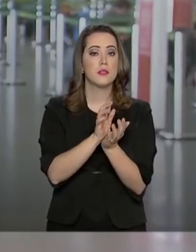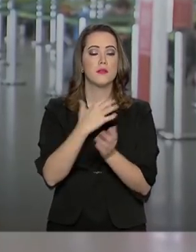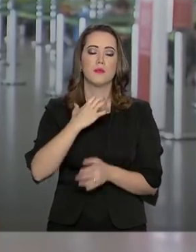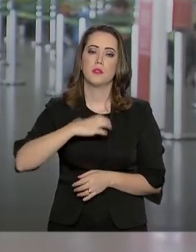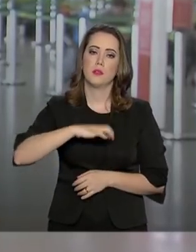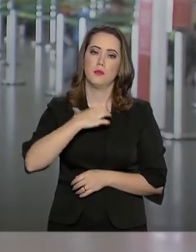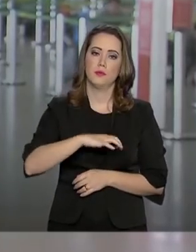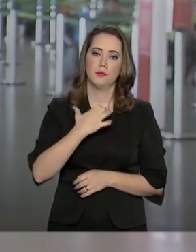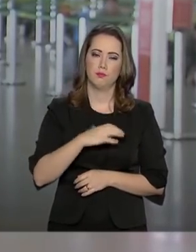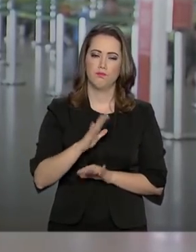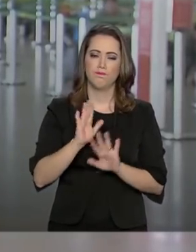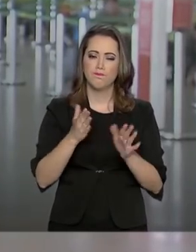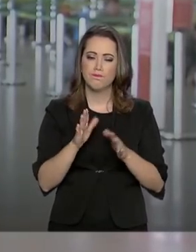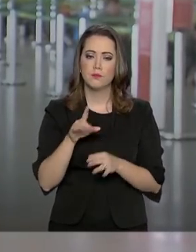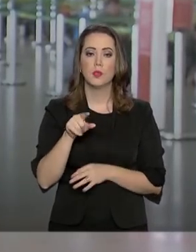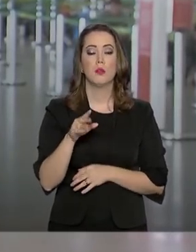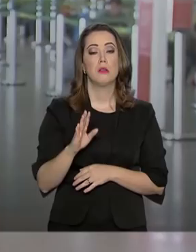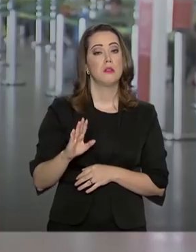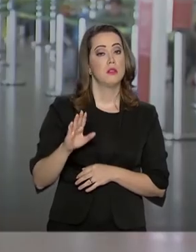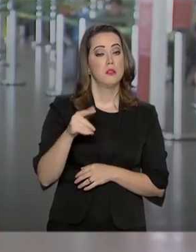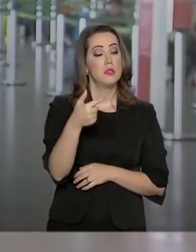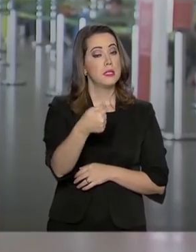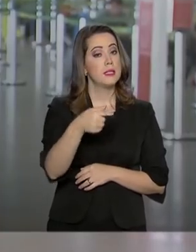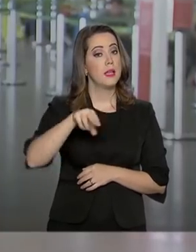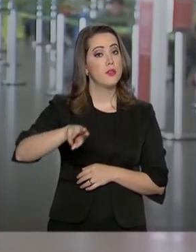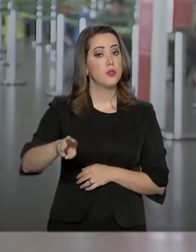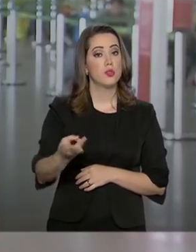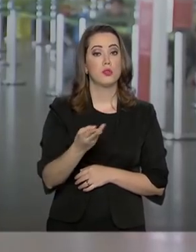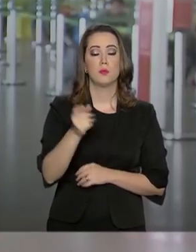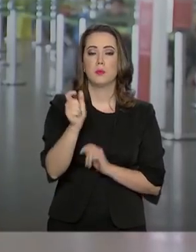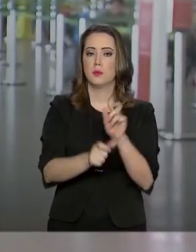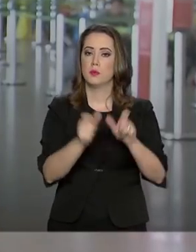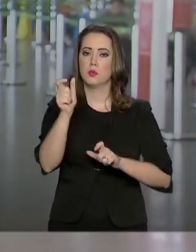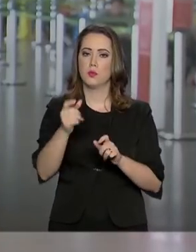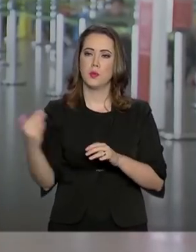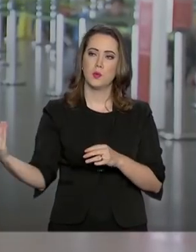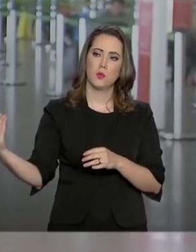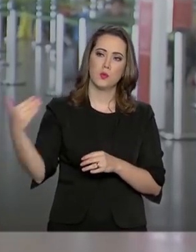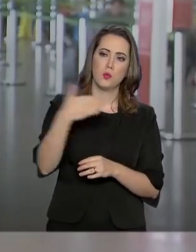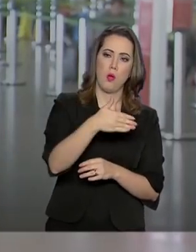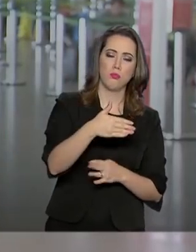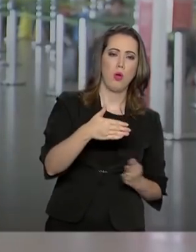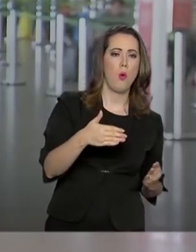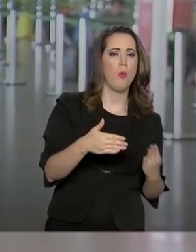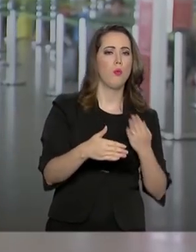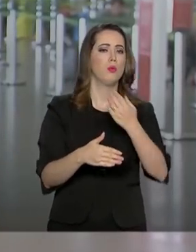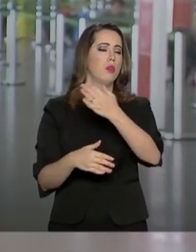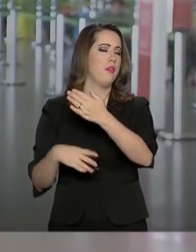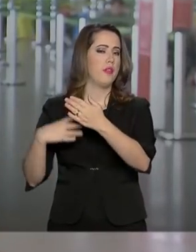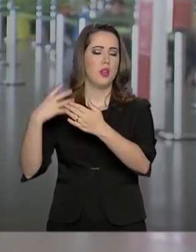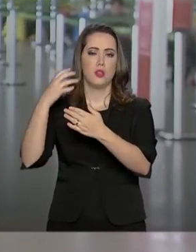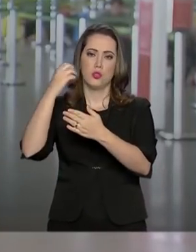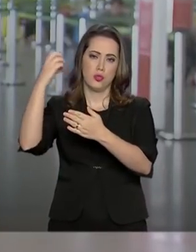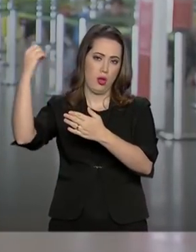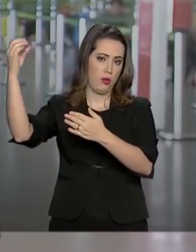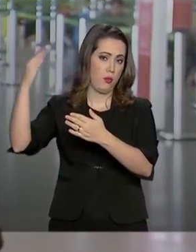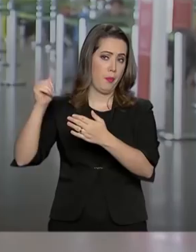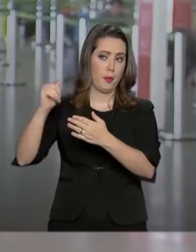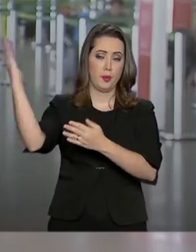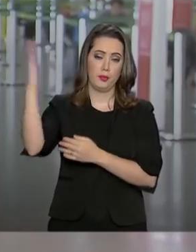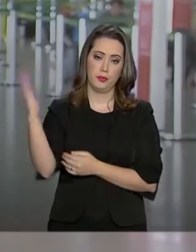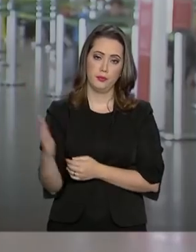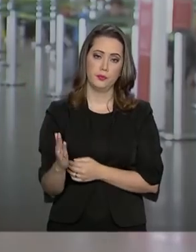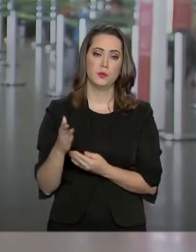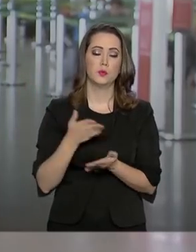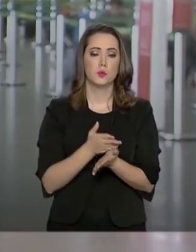Salvador, devem movimentar pelo menos 7 milhões de passageiros entre voos nacionais nacionais e internacionais durante